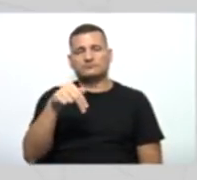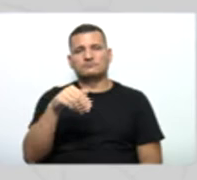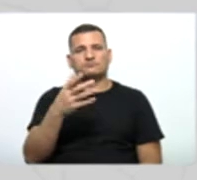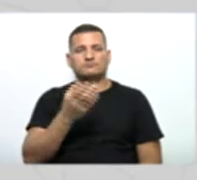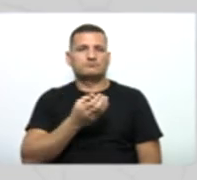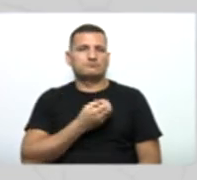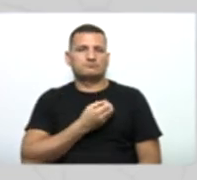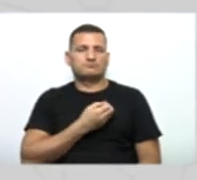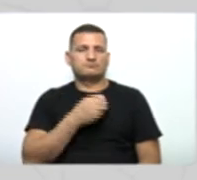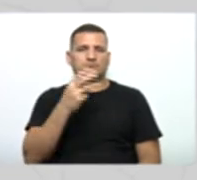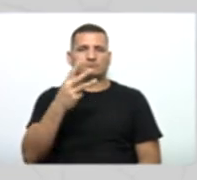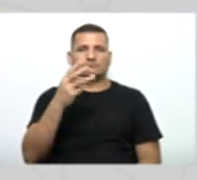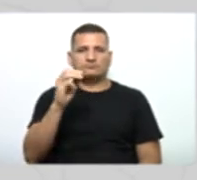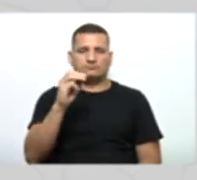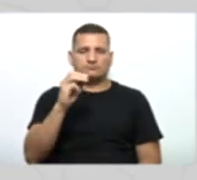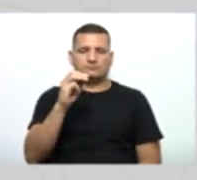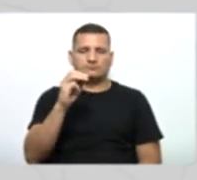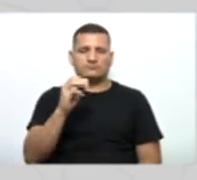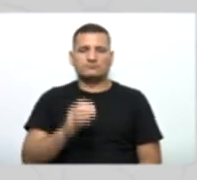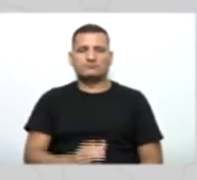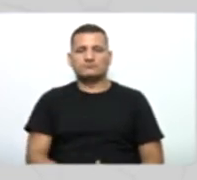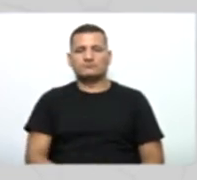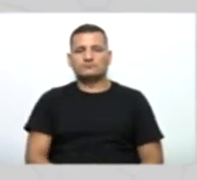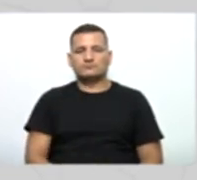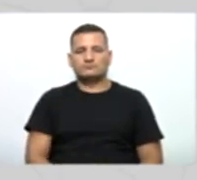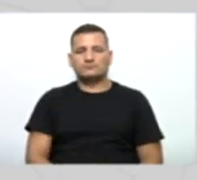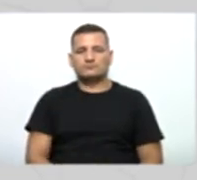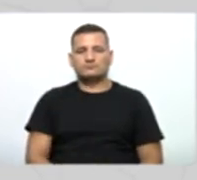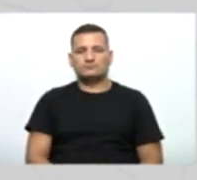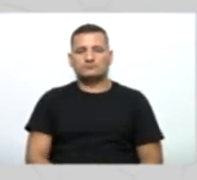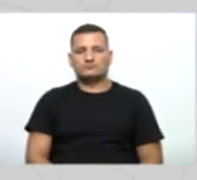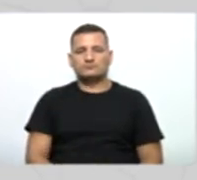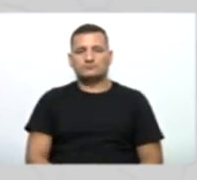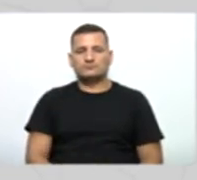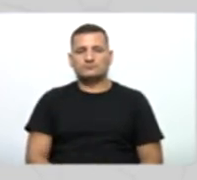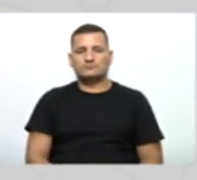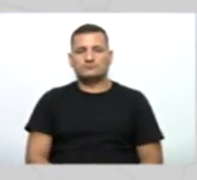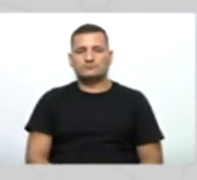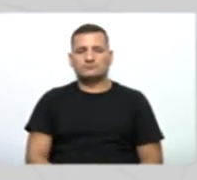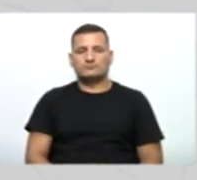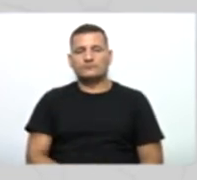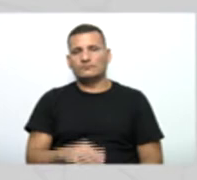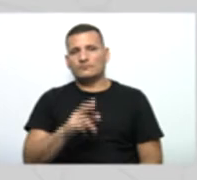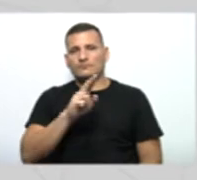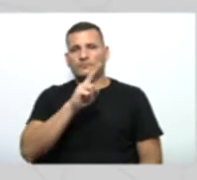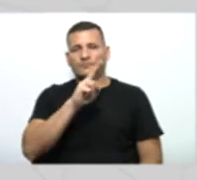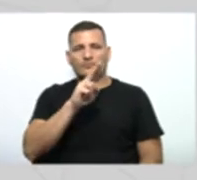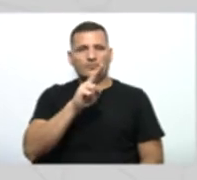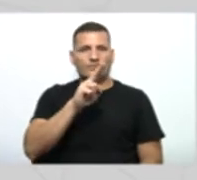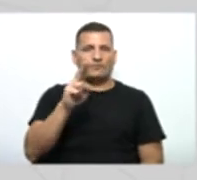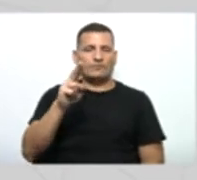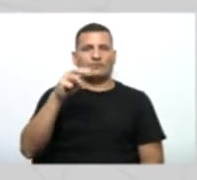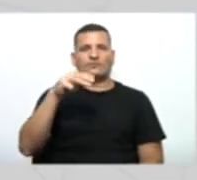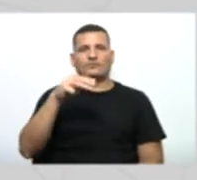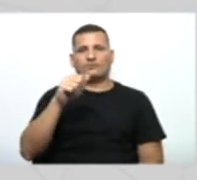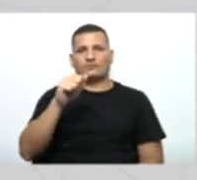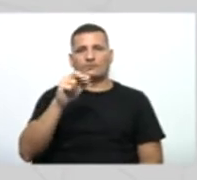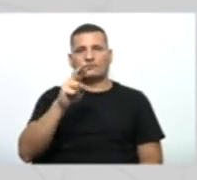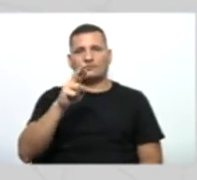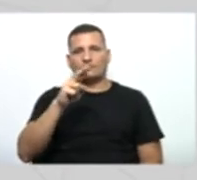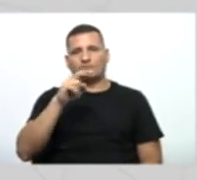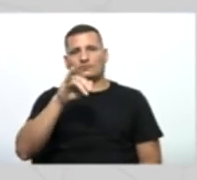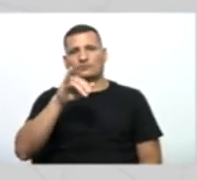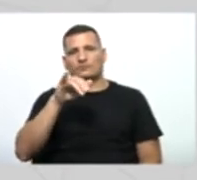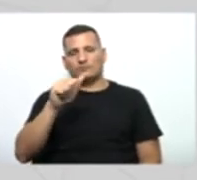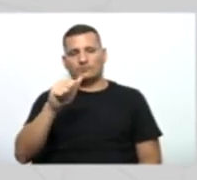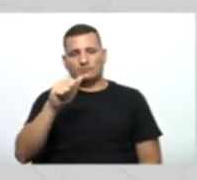30, por exemplo. Você pode ter lá nessa mesma lista o nome Maria e pode